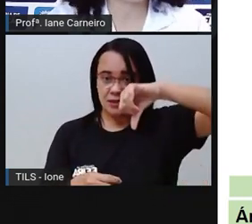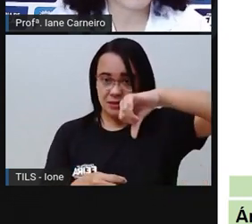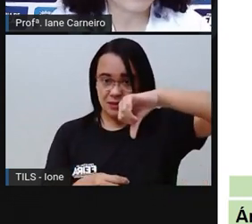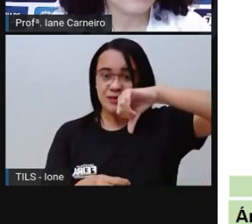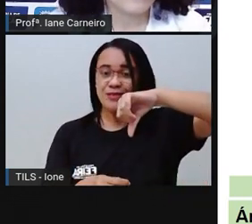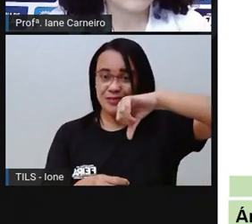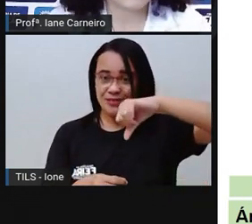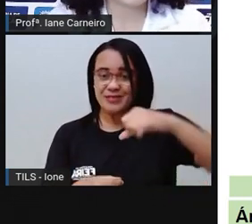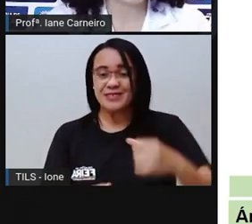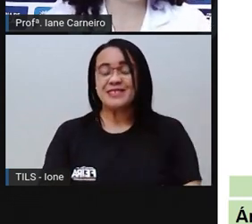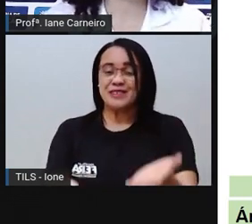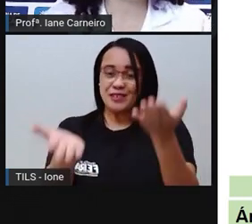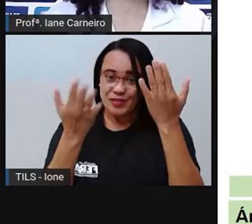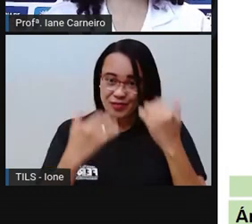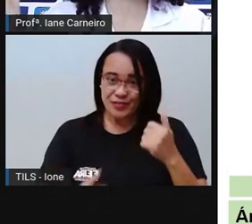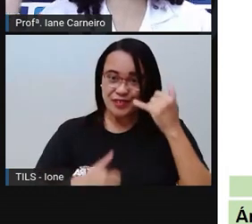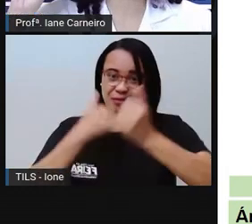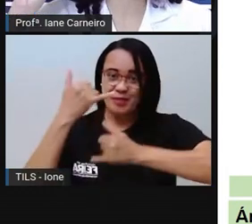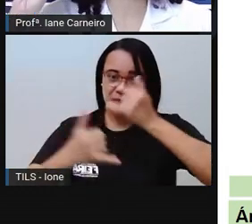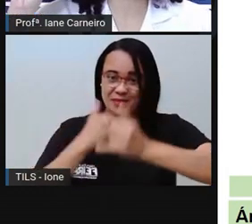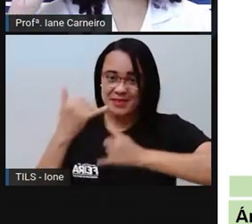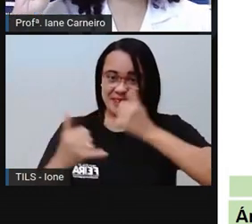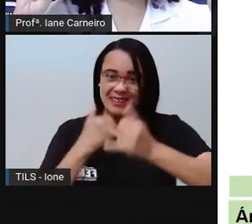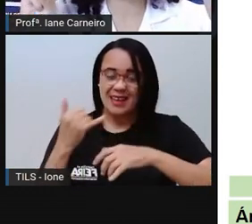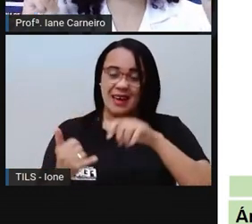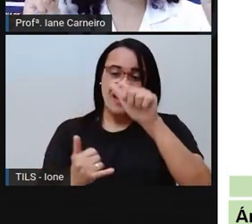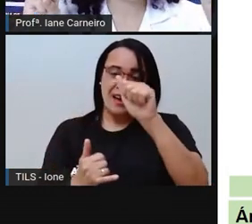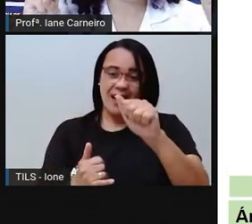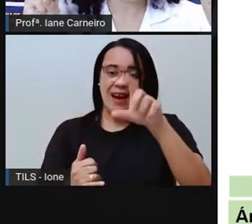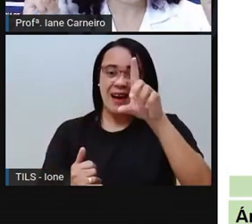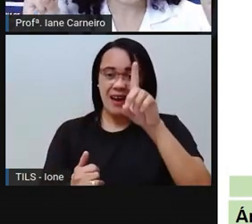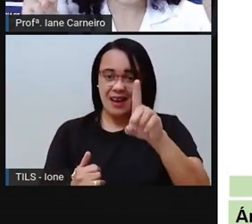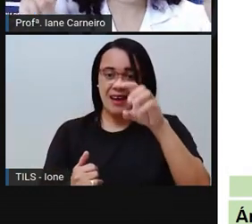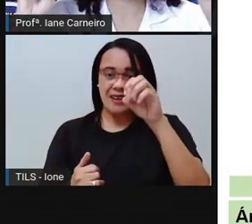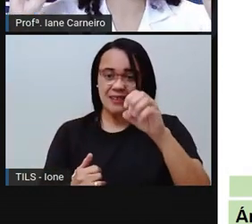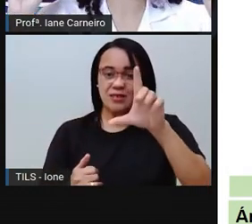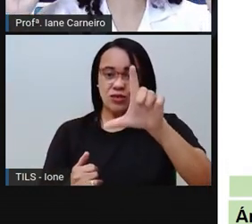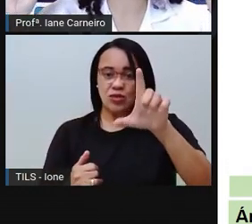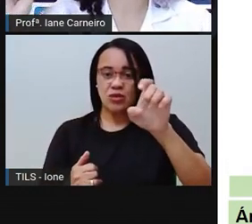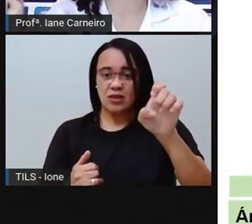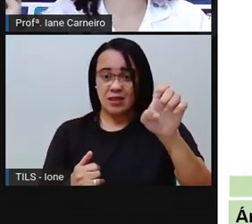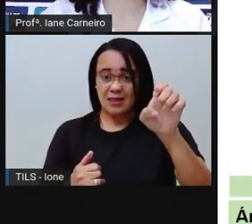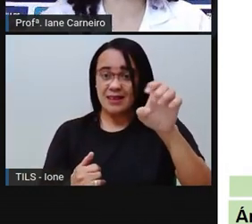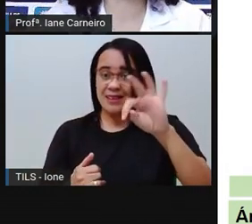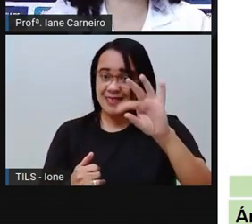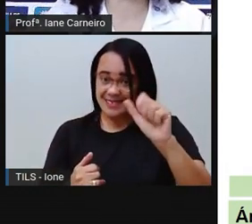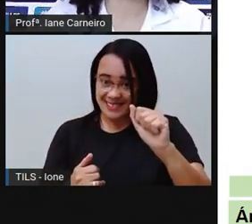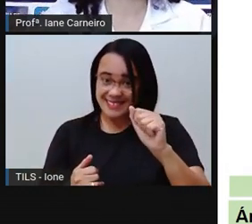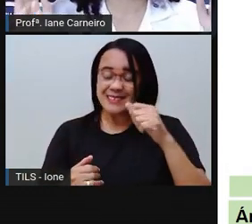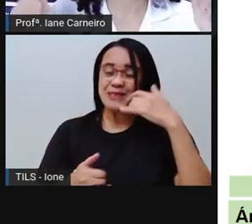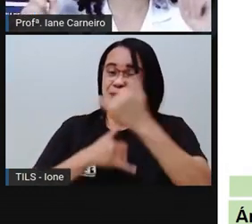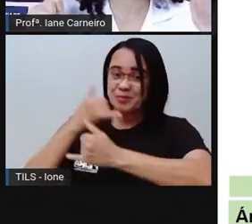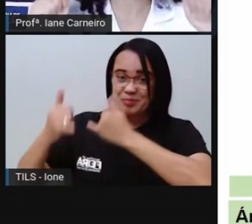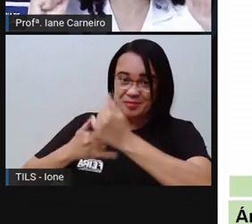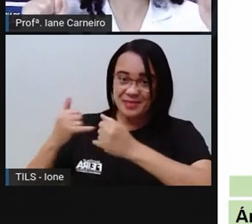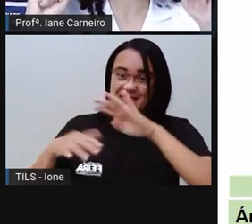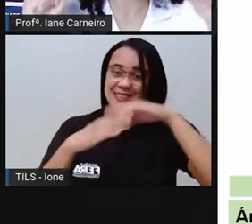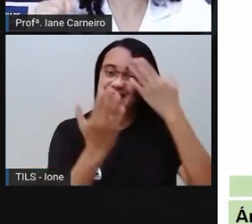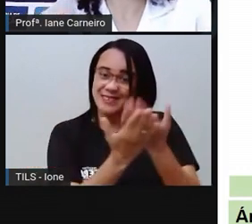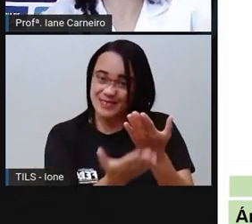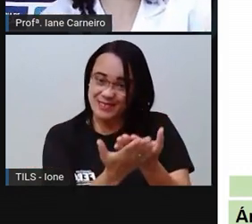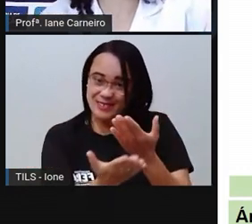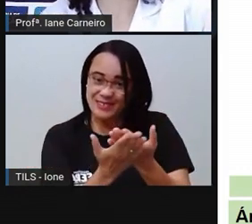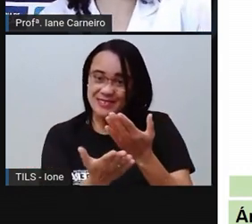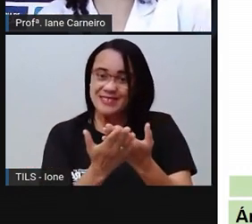preparado para brincar de adoleta? Quem já brincou de adoleta? E aí a Pro brinca lá no pátio da escola, ó. Quem quer brincar